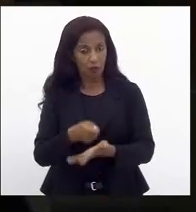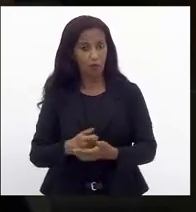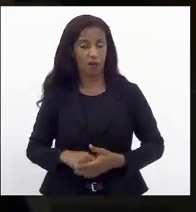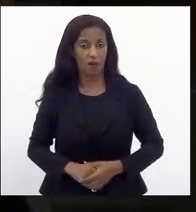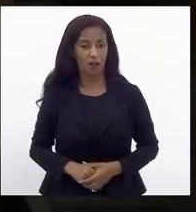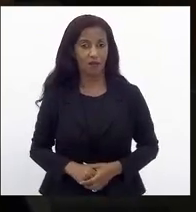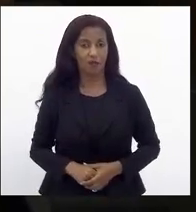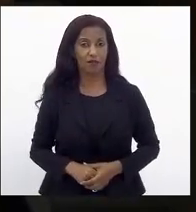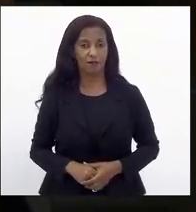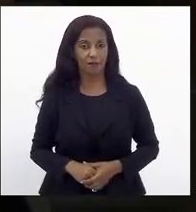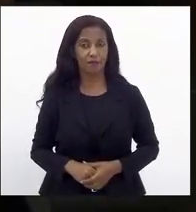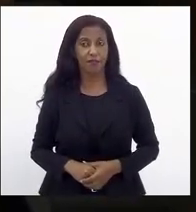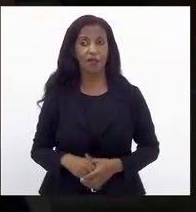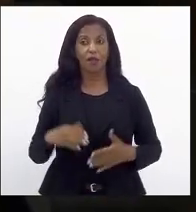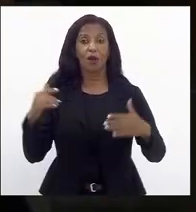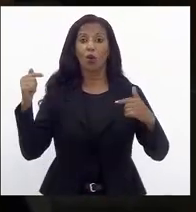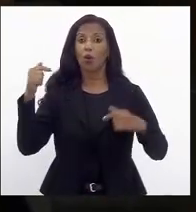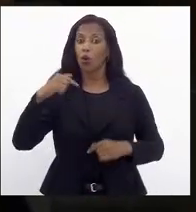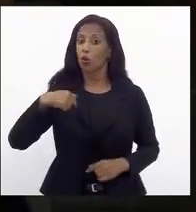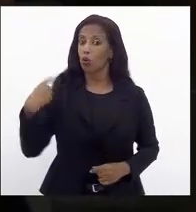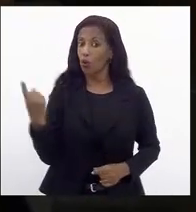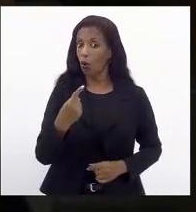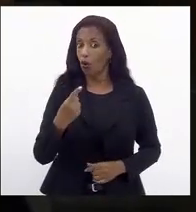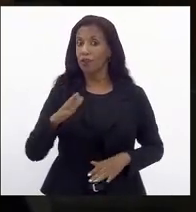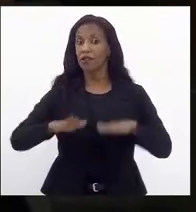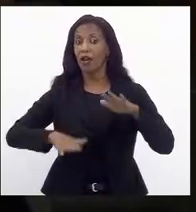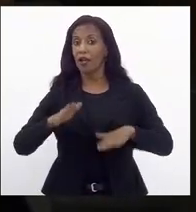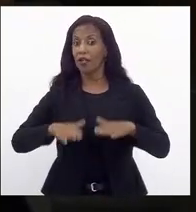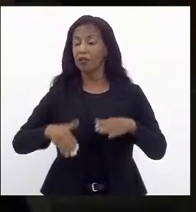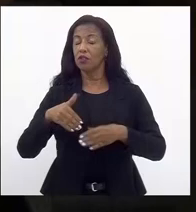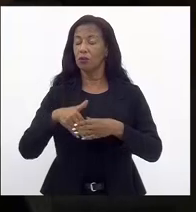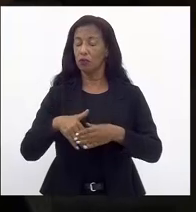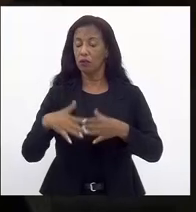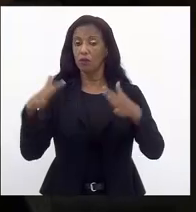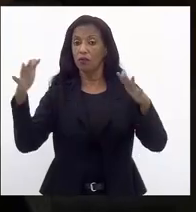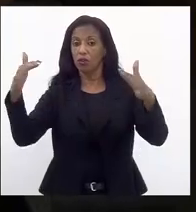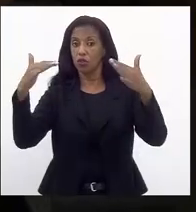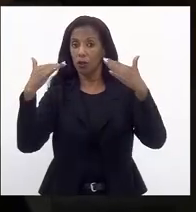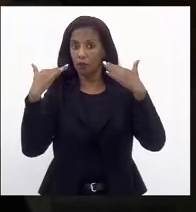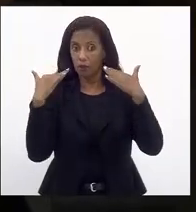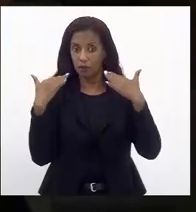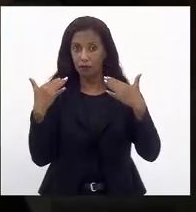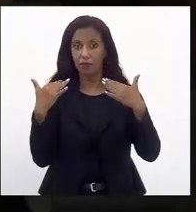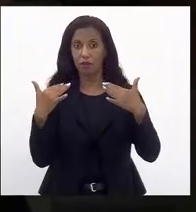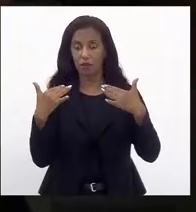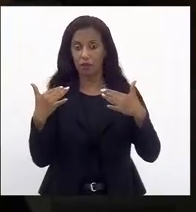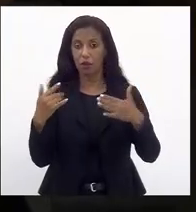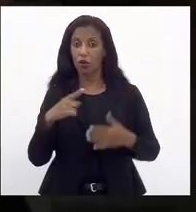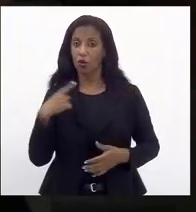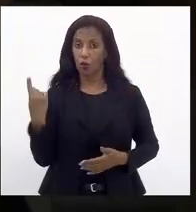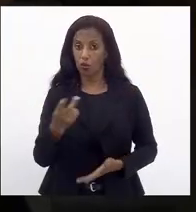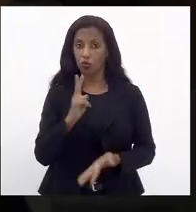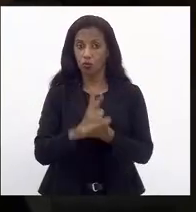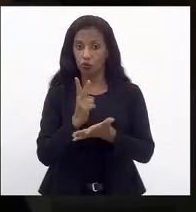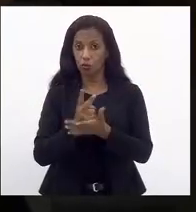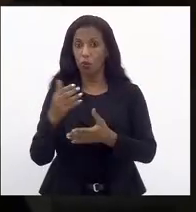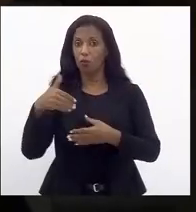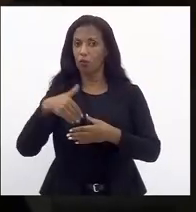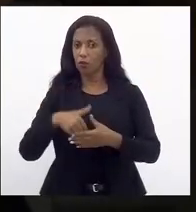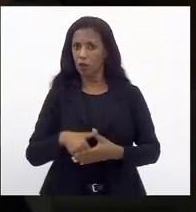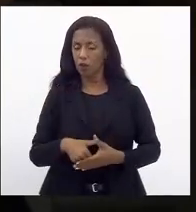pão que nós ainda estamos voltando aqui chama atenção que eu fui ainda estamos voltando aqui